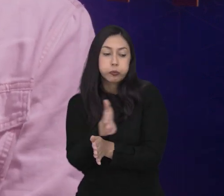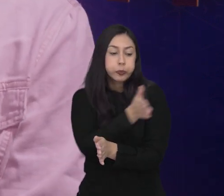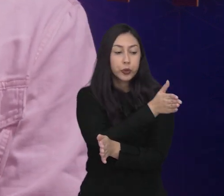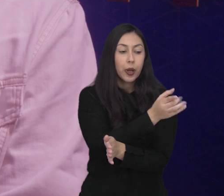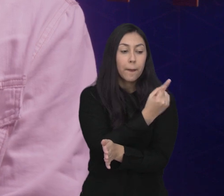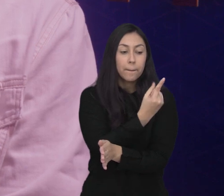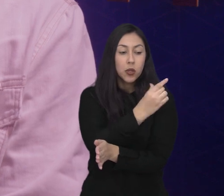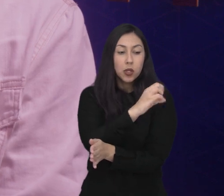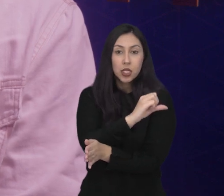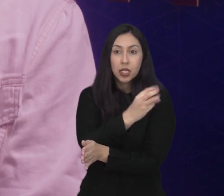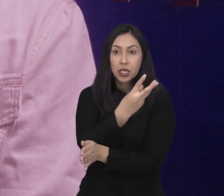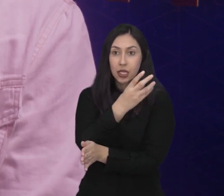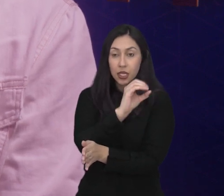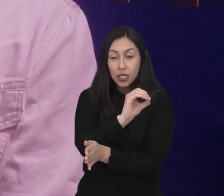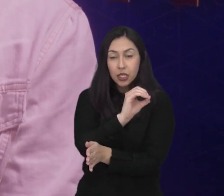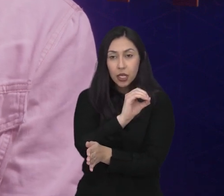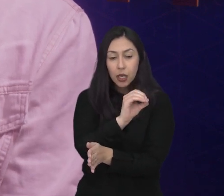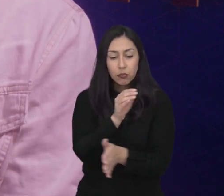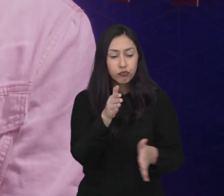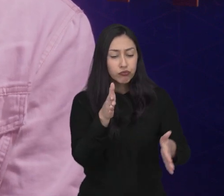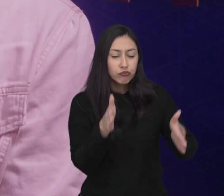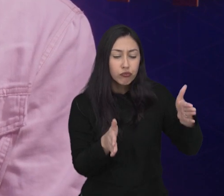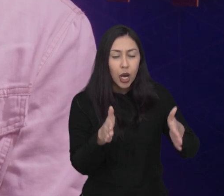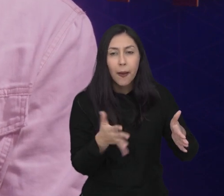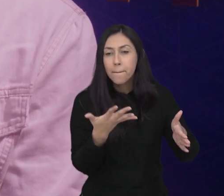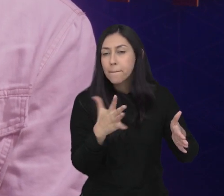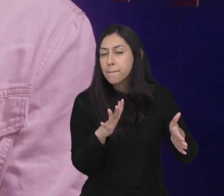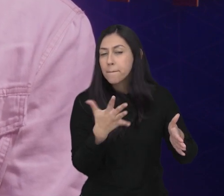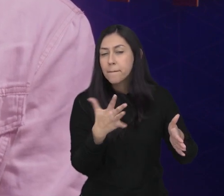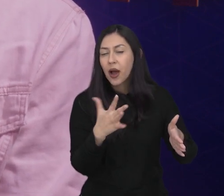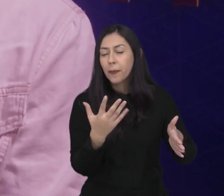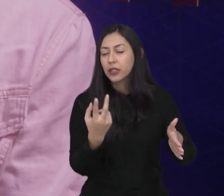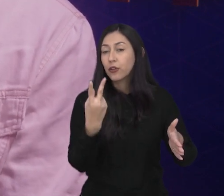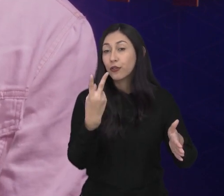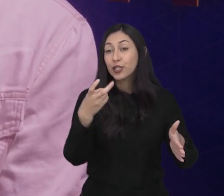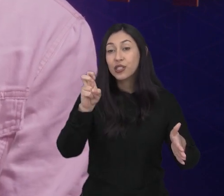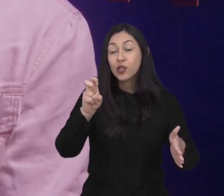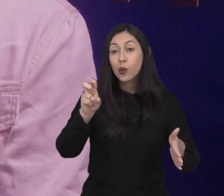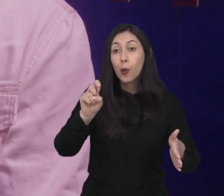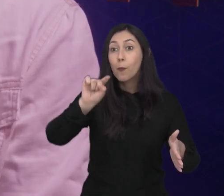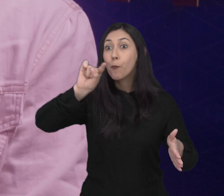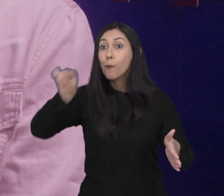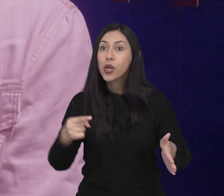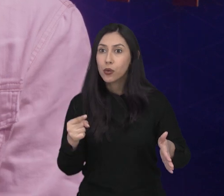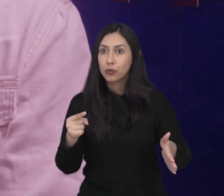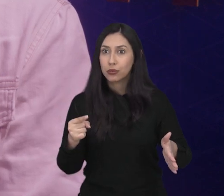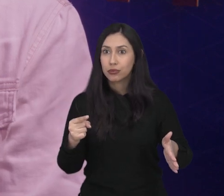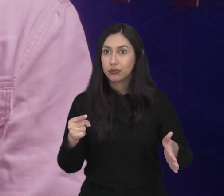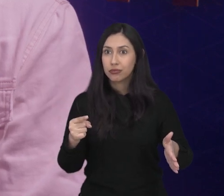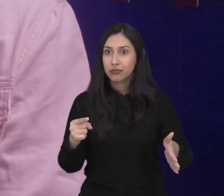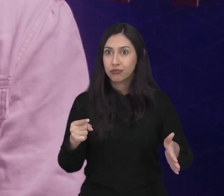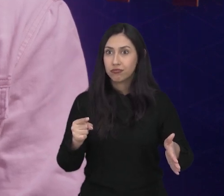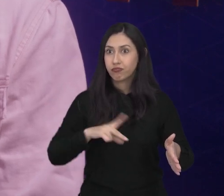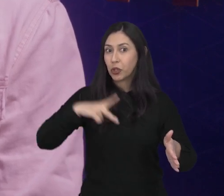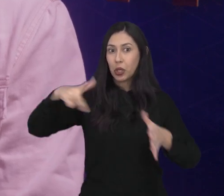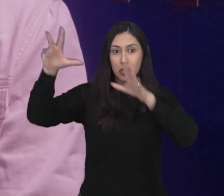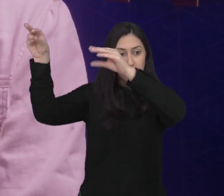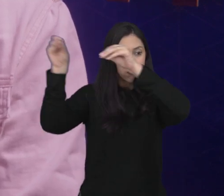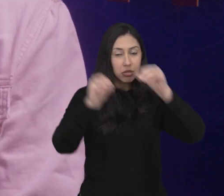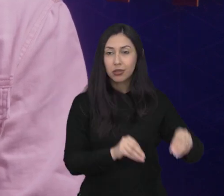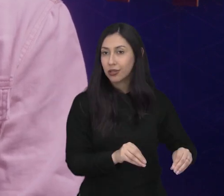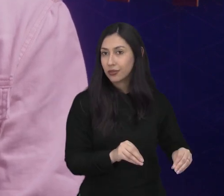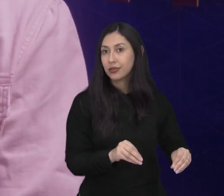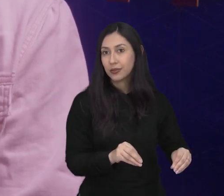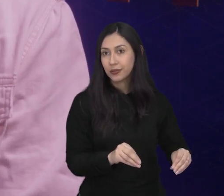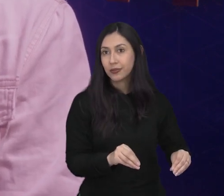até 1930, a média anual de chegada de portugueses no Brasil era de 25 mil por ano.